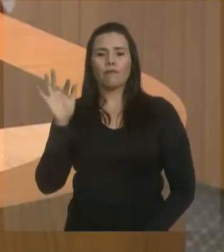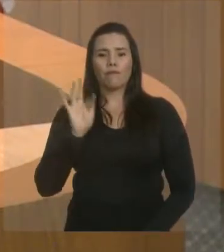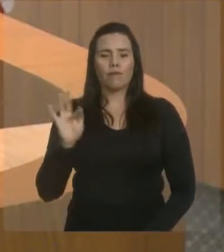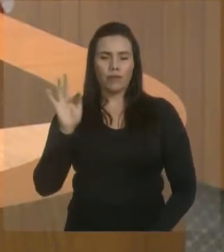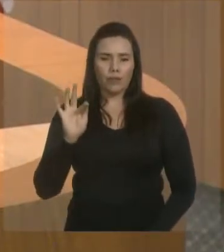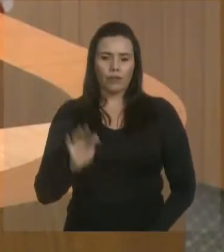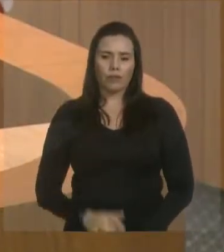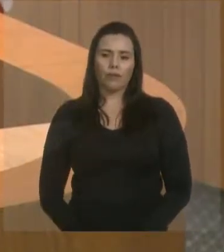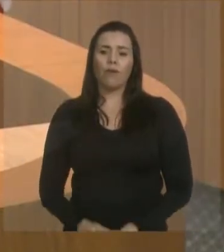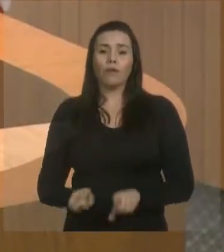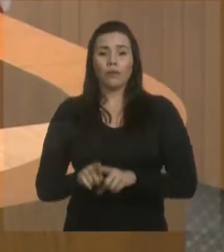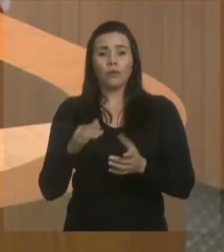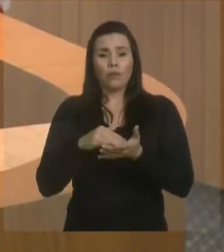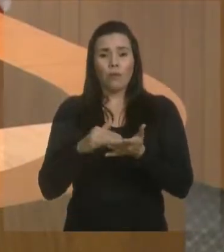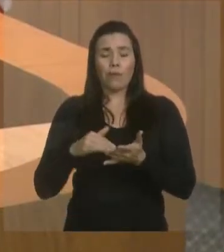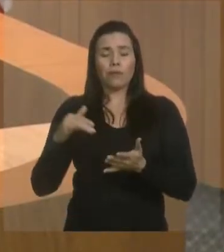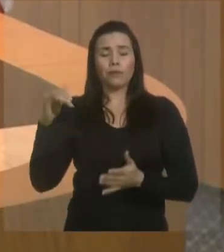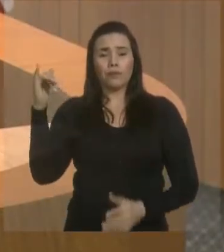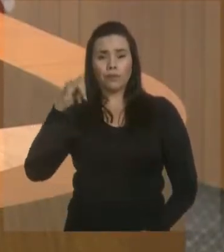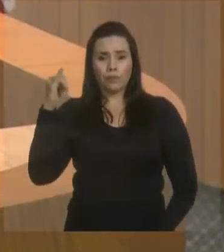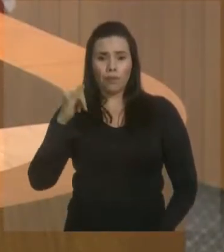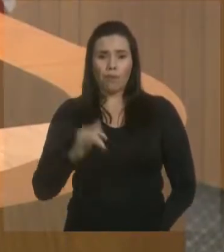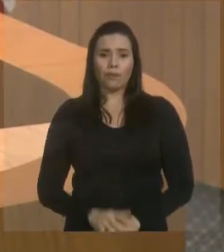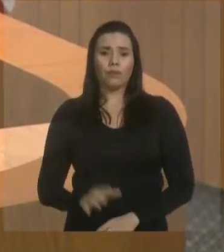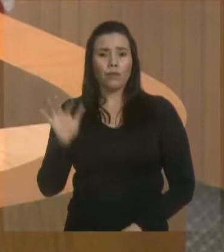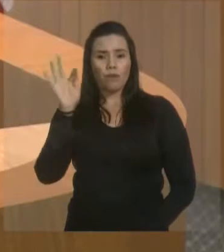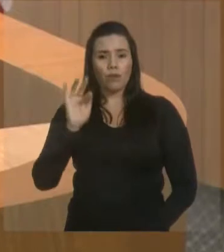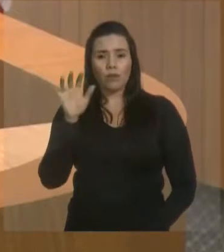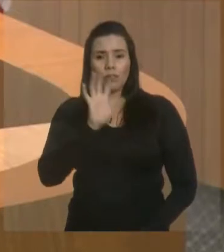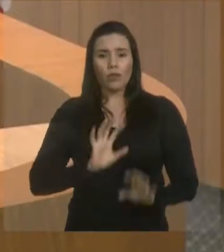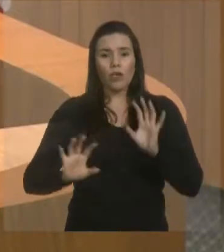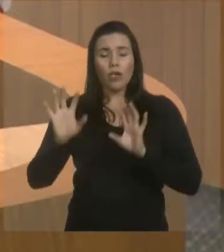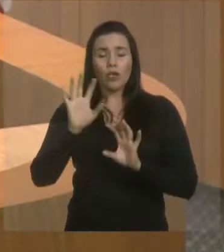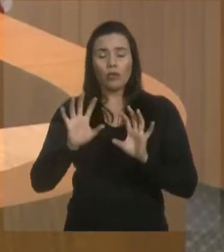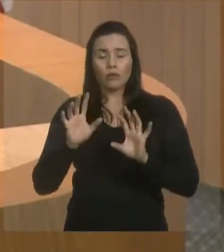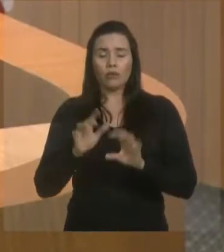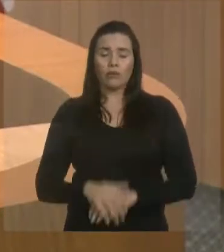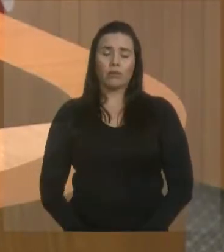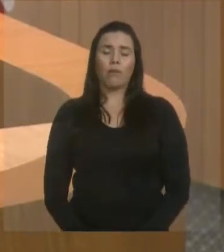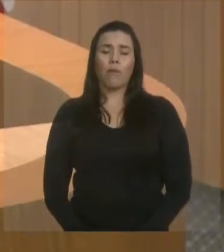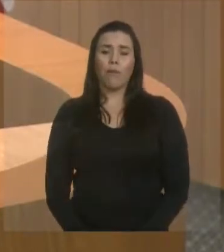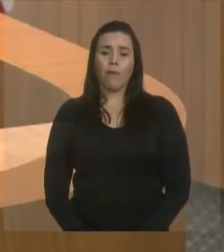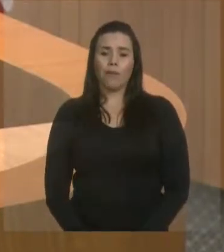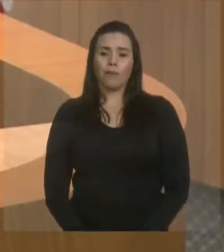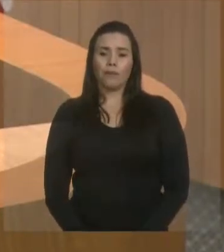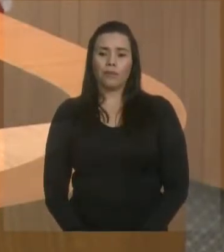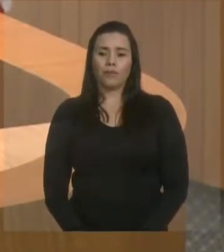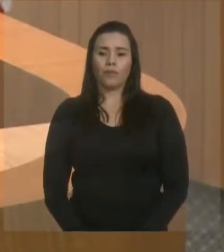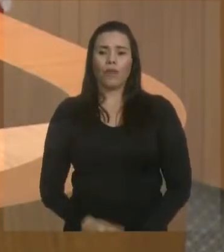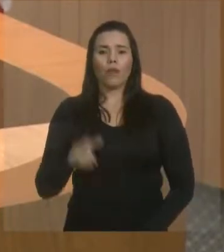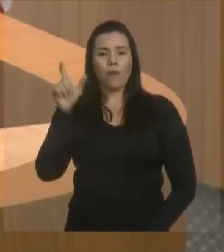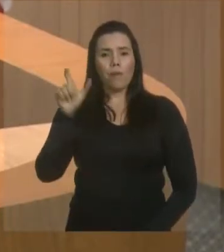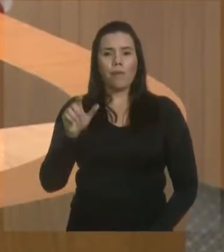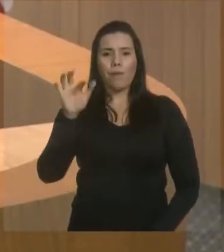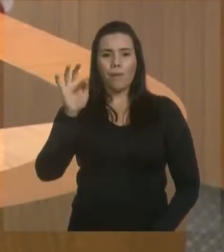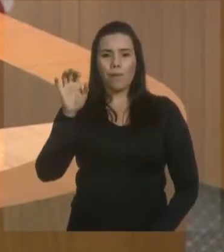o secretário de Energia da Federação Regional dos Urbanitários do Nordeste, o senhor Fernando